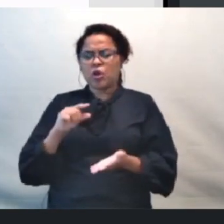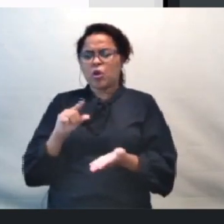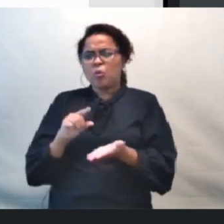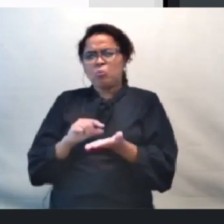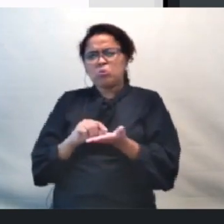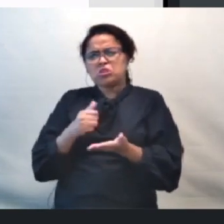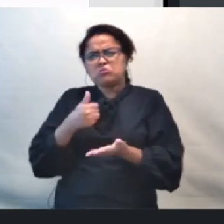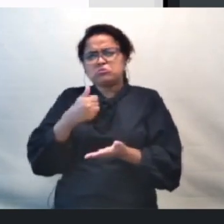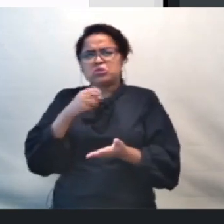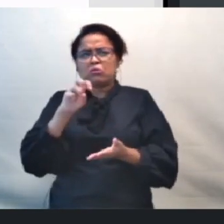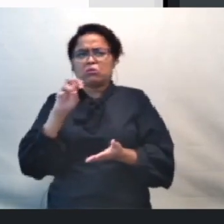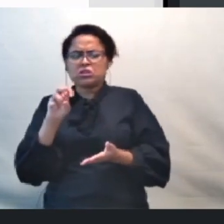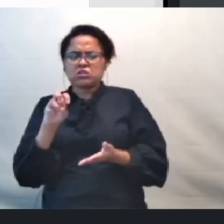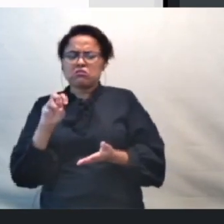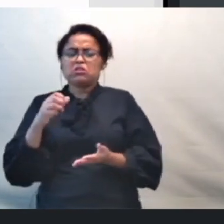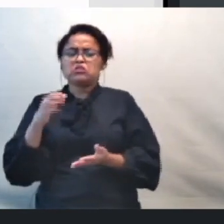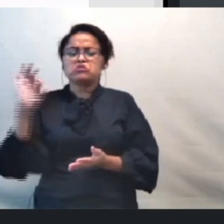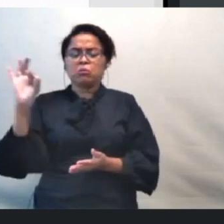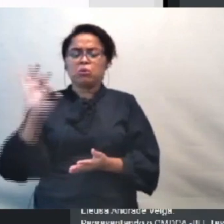nossas despesas ficaram aí em